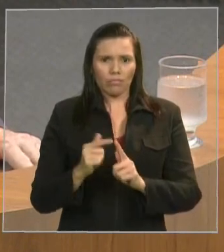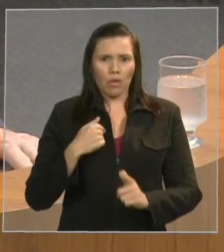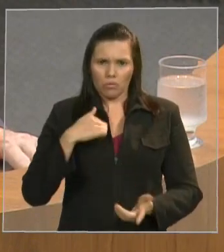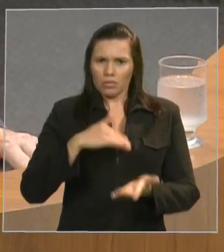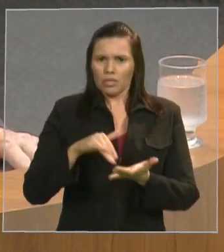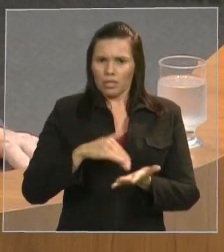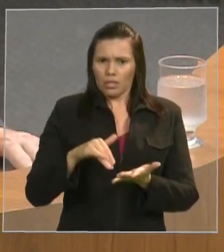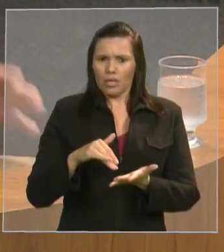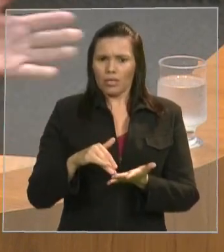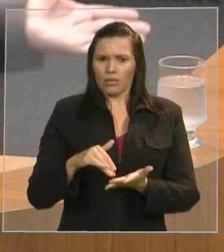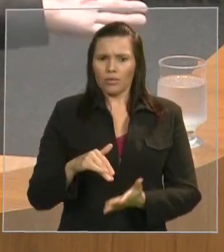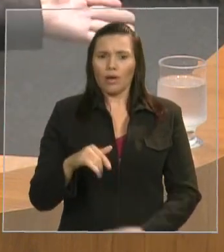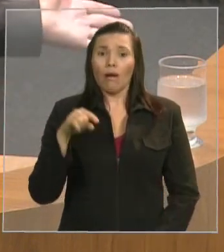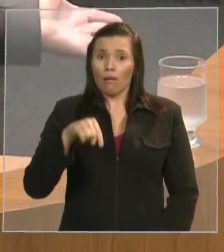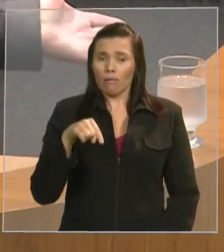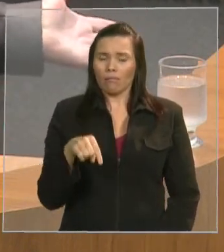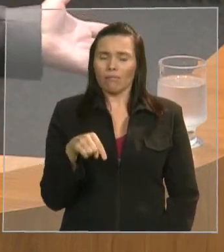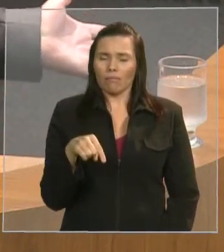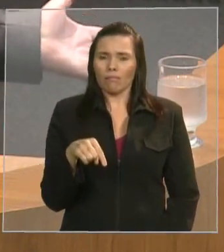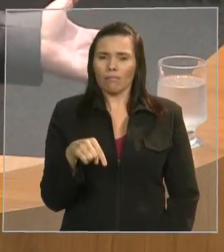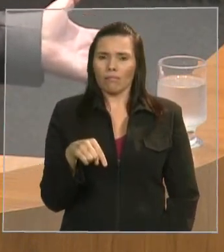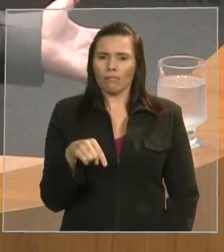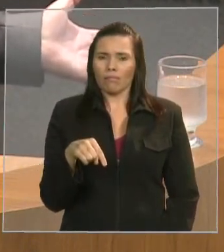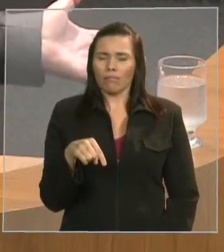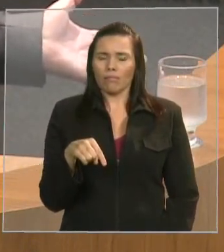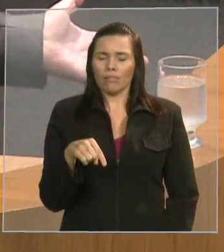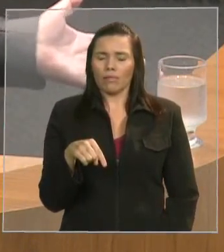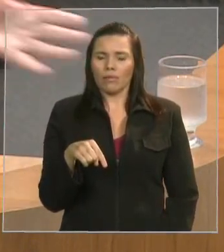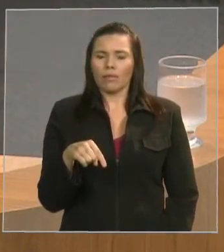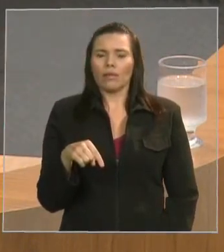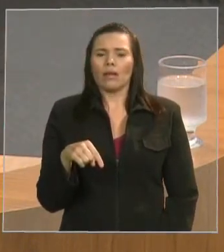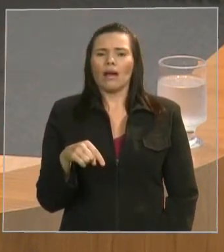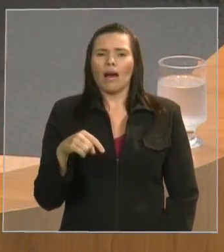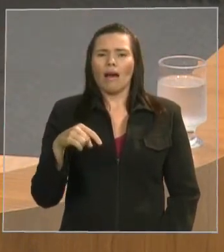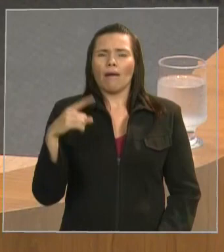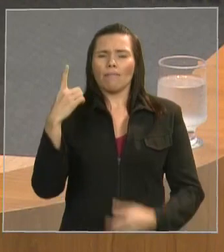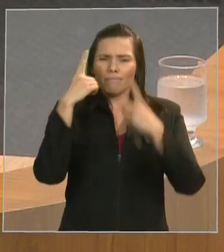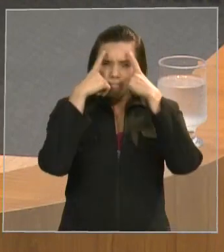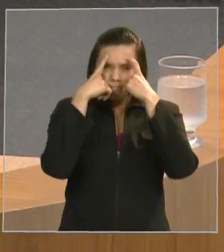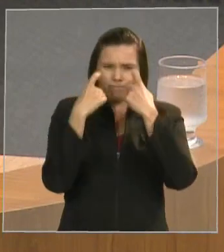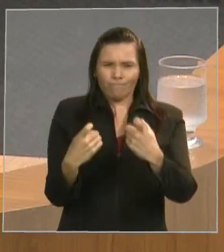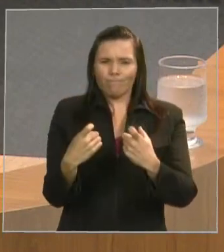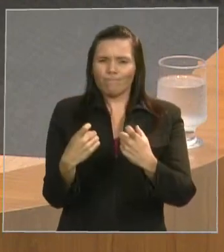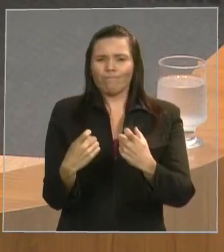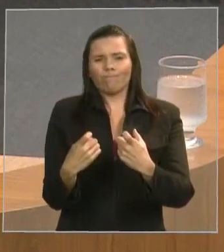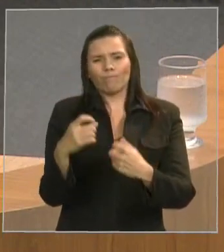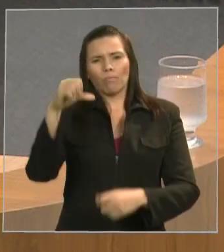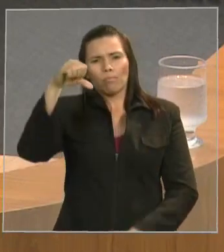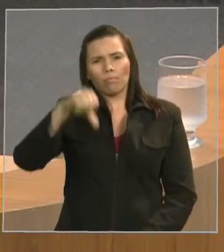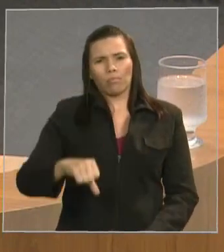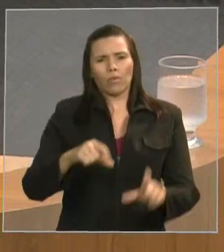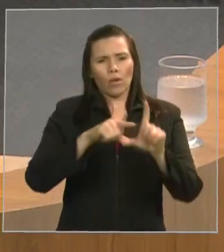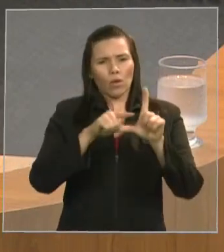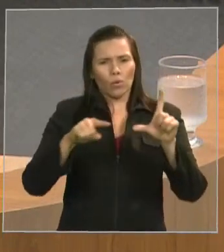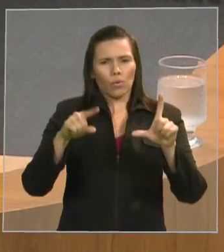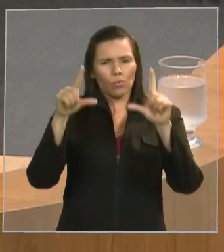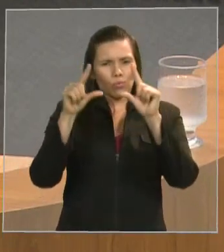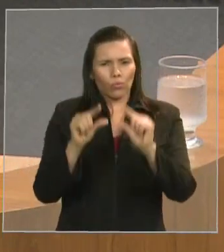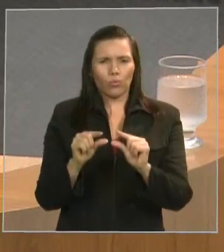terceiro menos violento. Será que foi tão ruim assim? Agora, para dizer como é a credibilidade desse